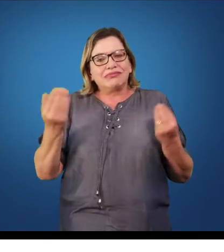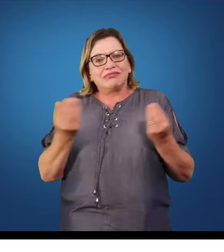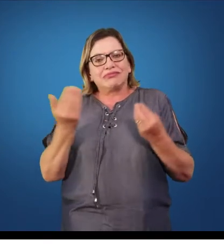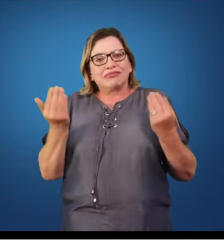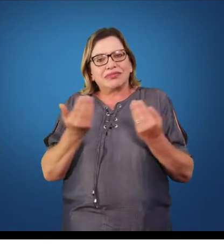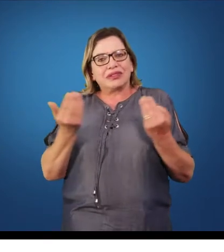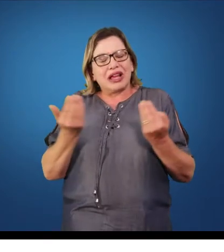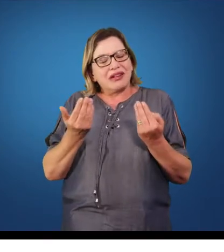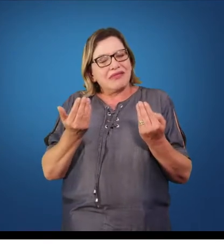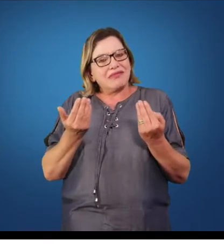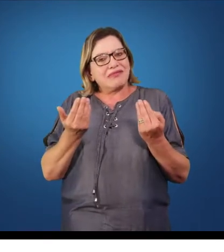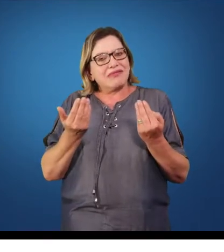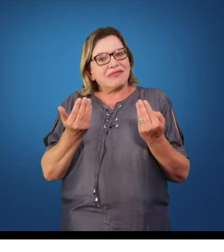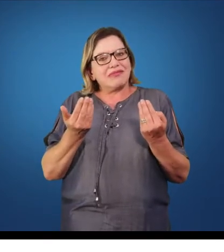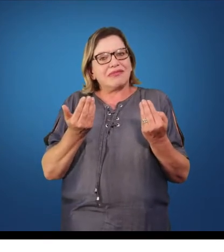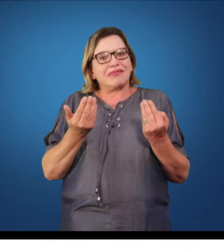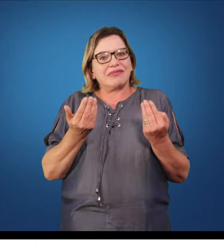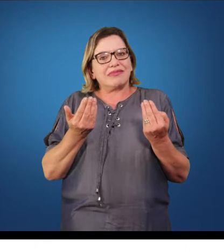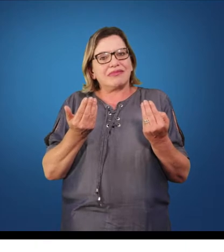a